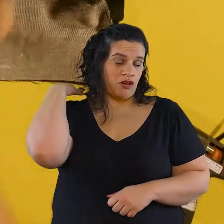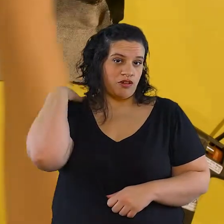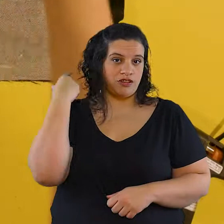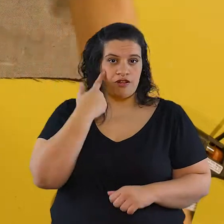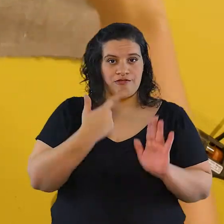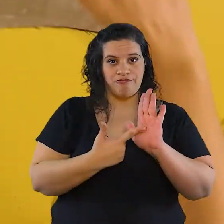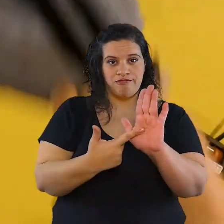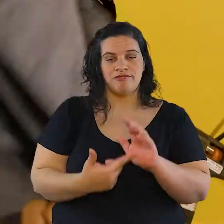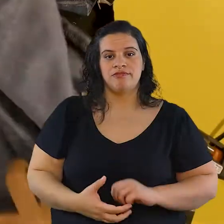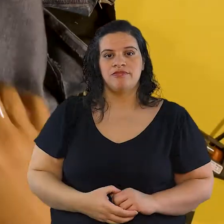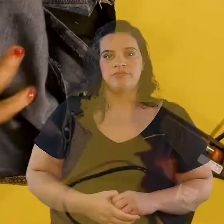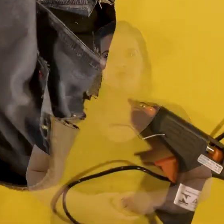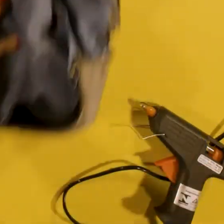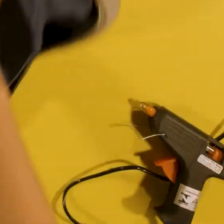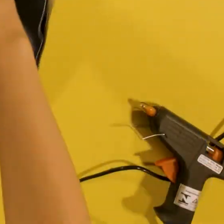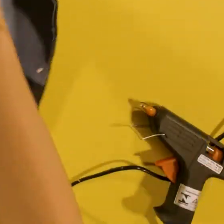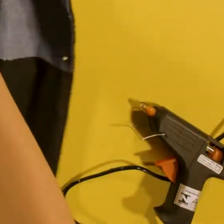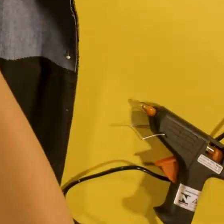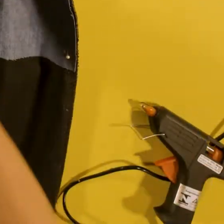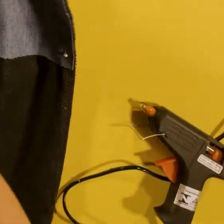Então aqui as costas, ó, vamos ver.